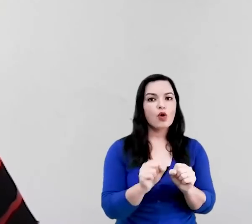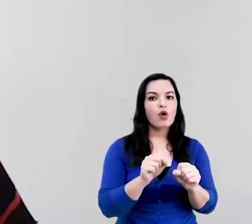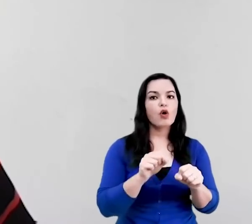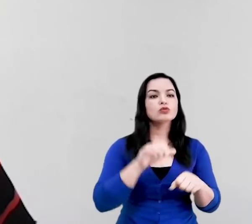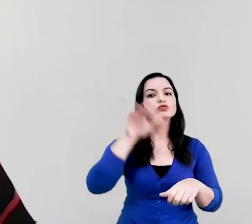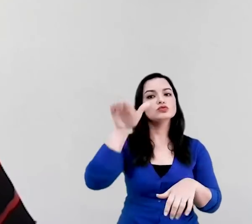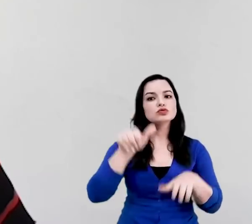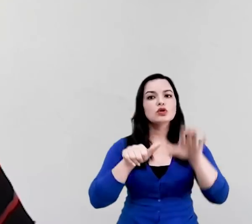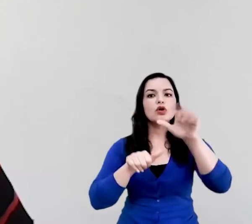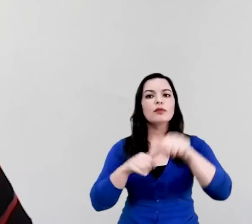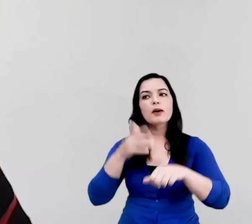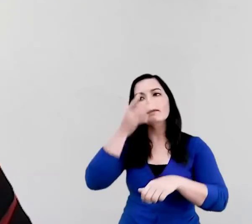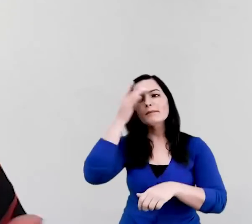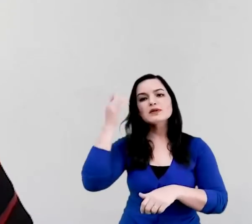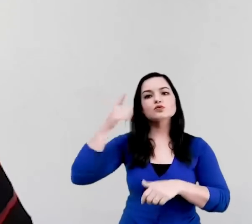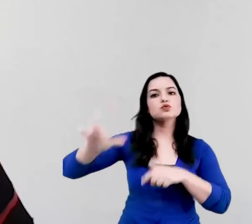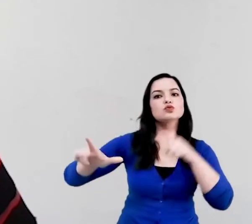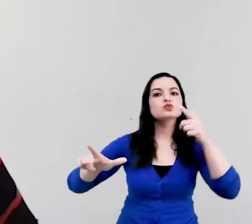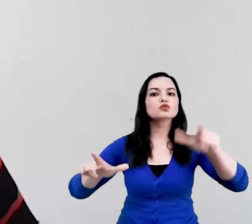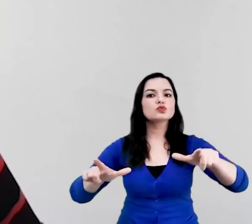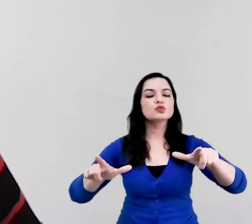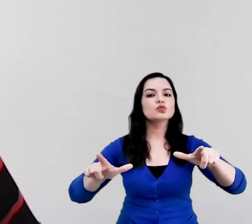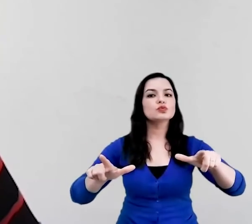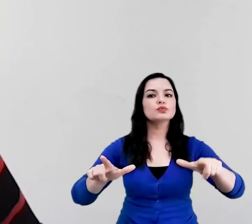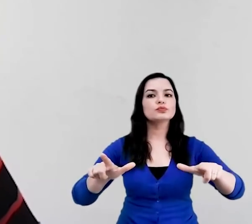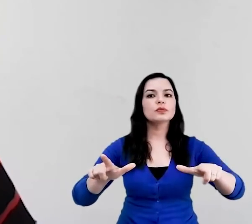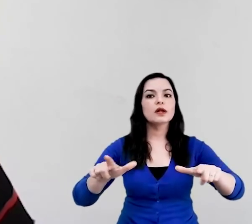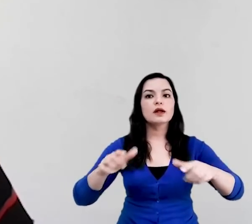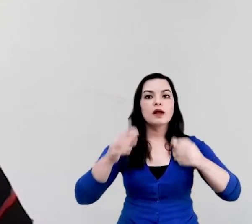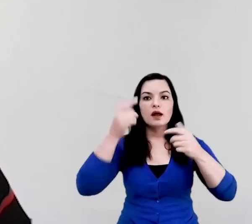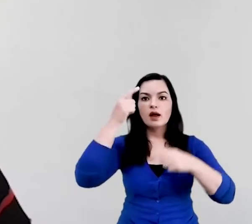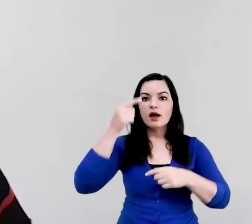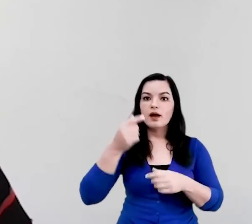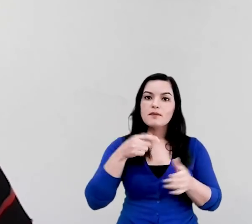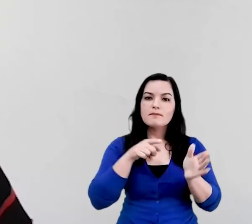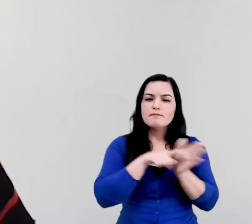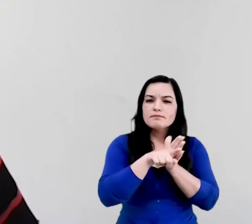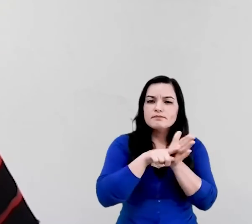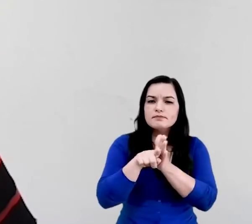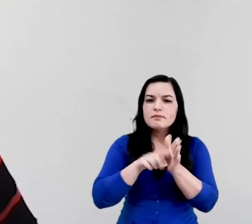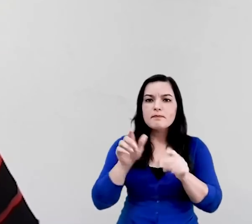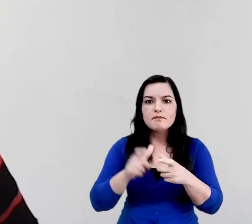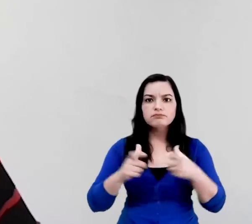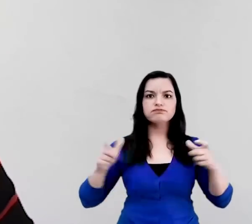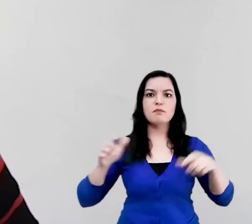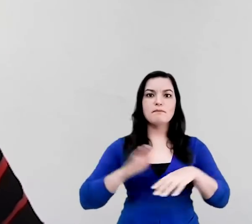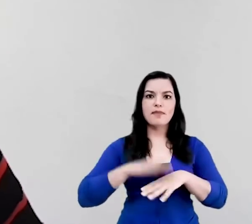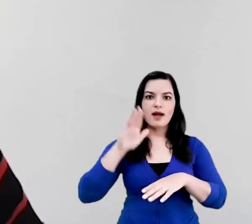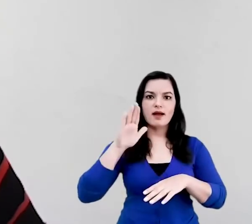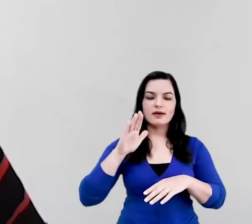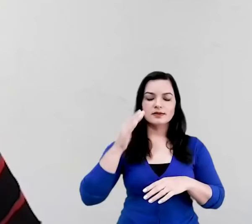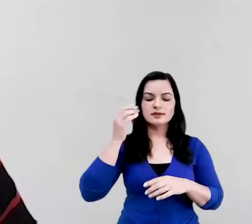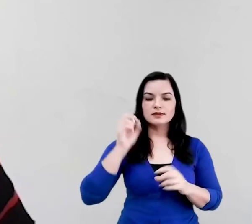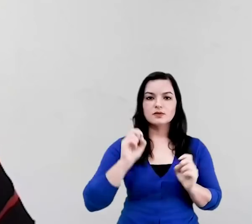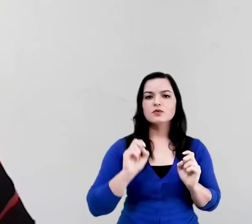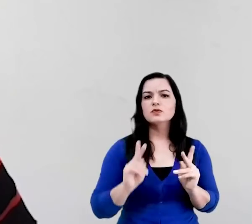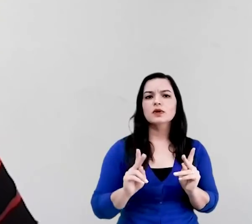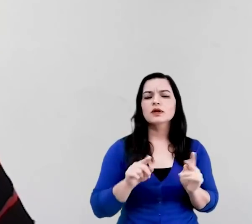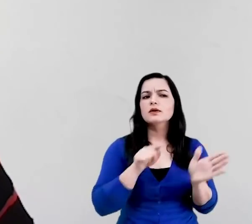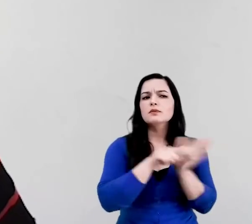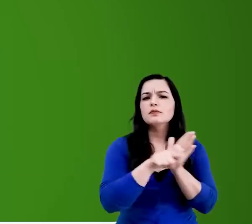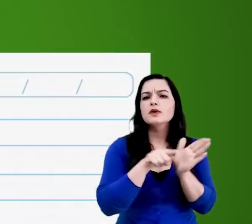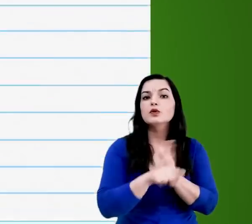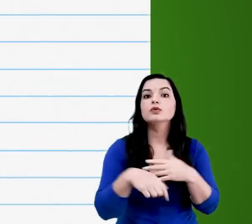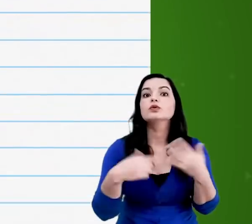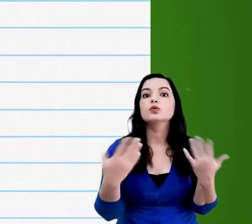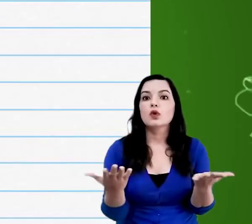com outras pessoas para ampliar ainda mais a sua pesquisa. Então, quais são as perguntas dessa sua